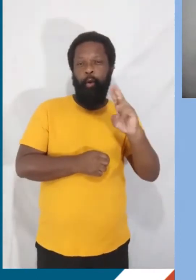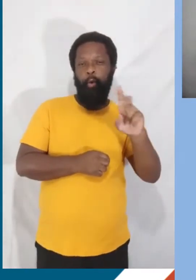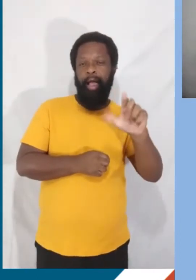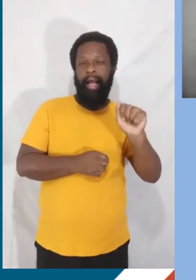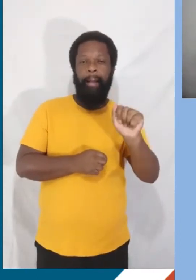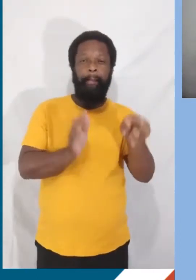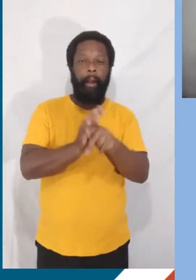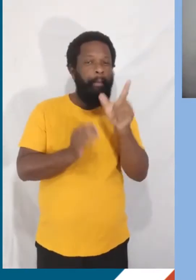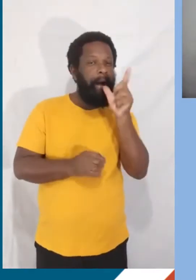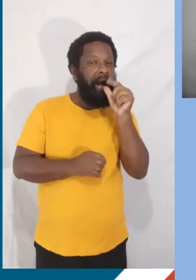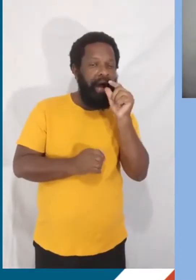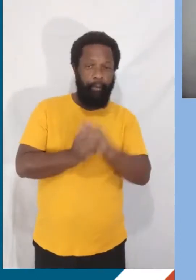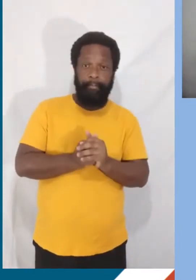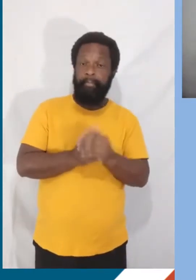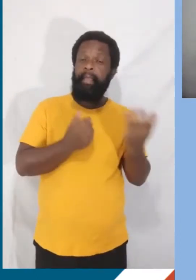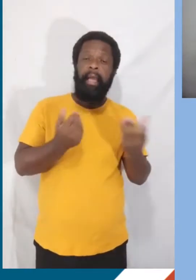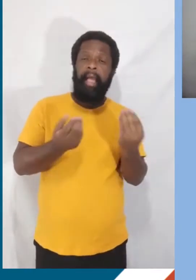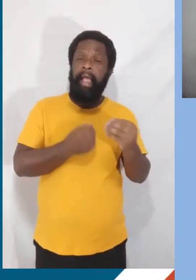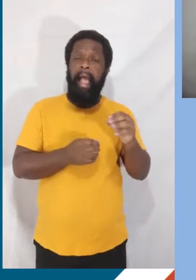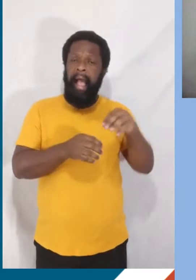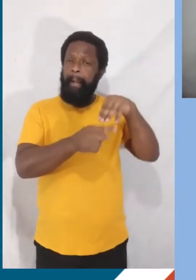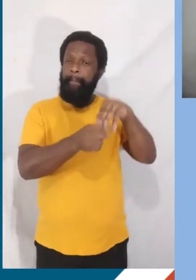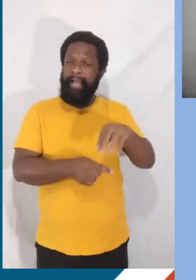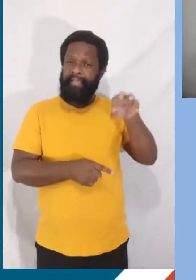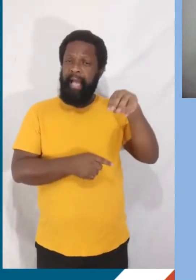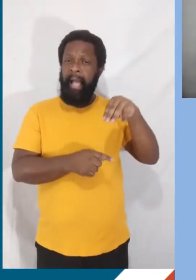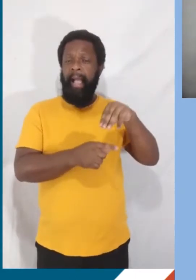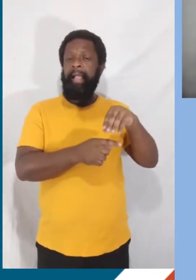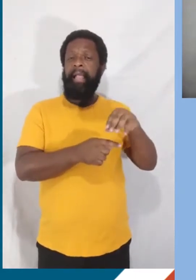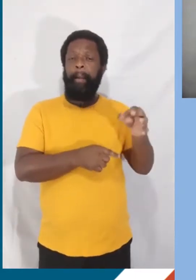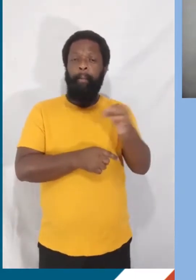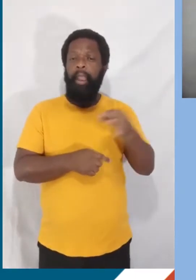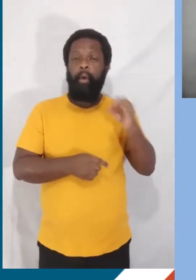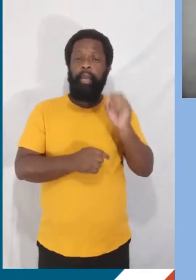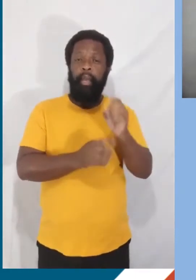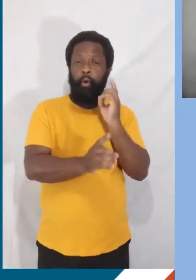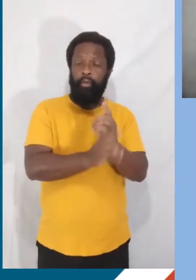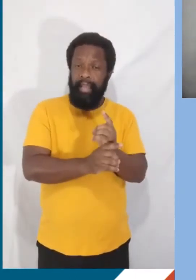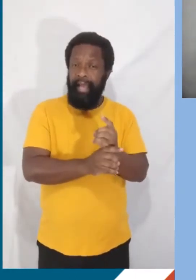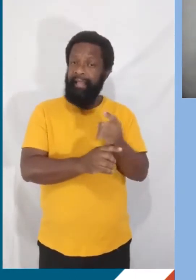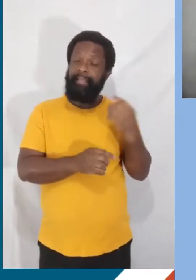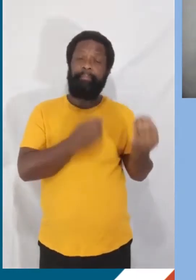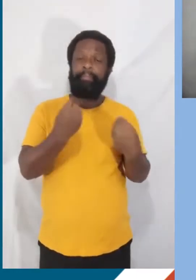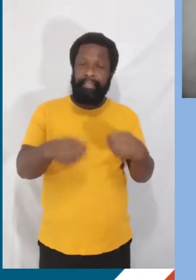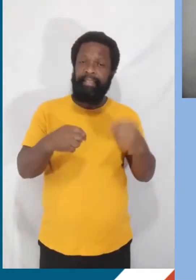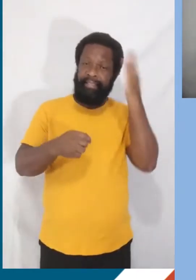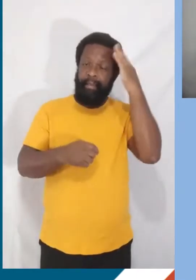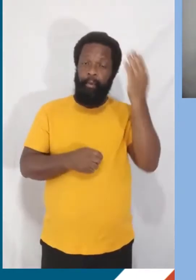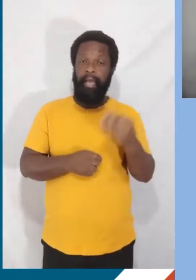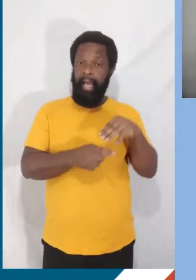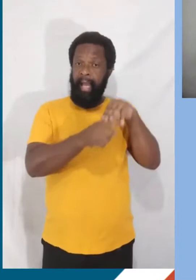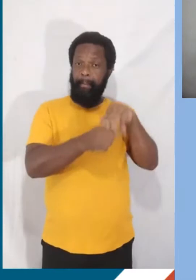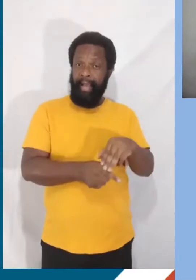da água. E que eu tenho que, para saber a massa da molécula, eu vou descobrir a massa molecular dela. E para isso eu tenho que